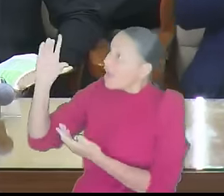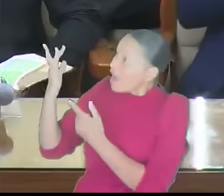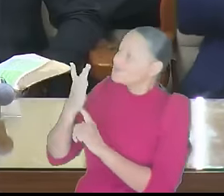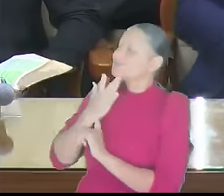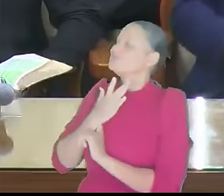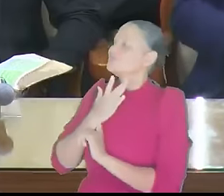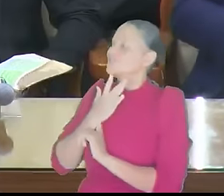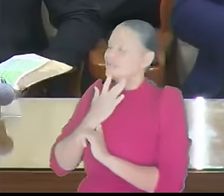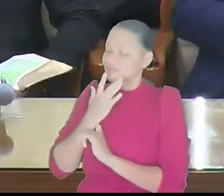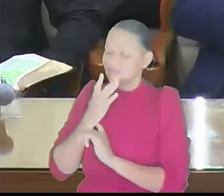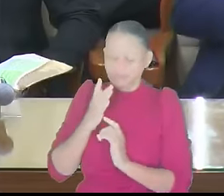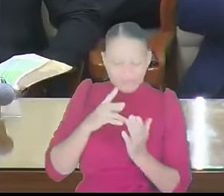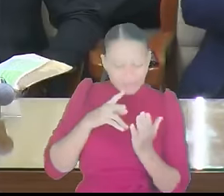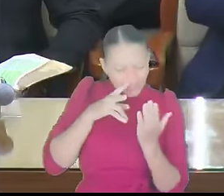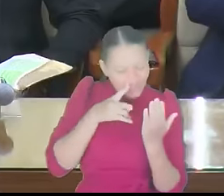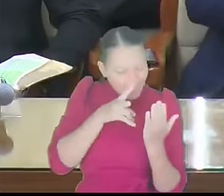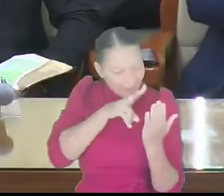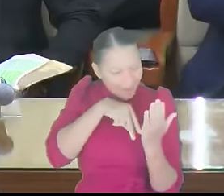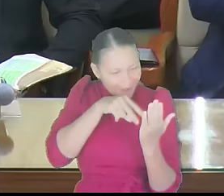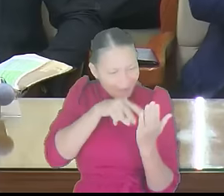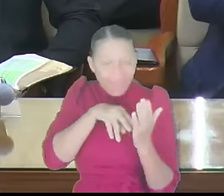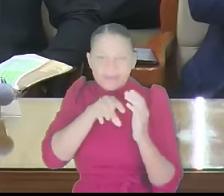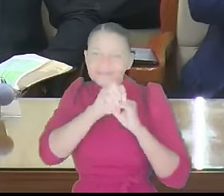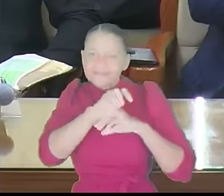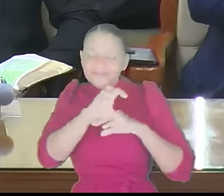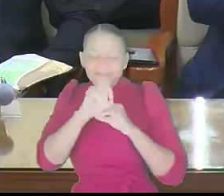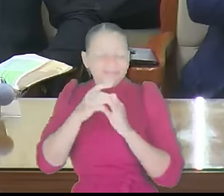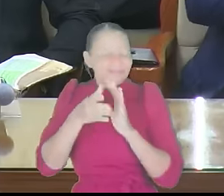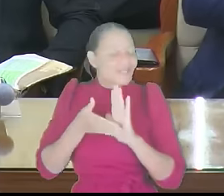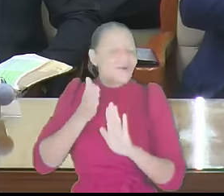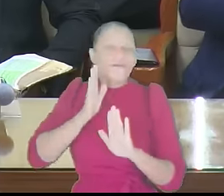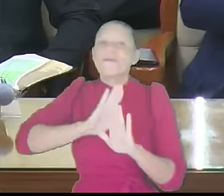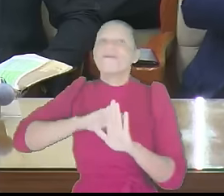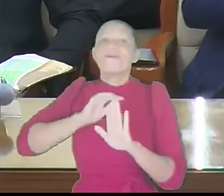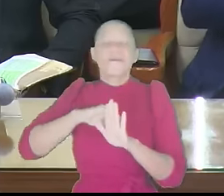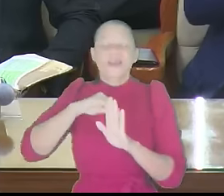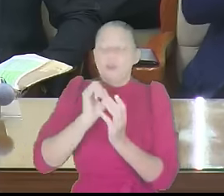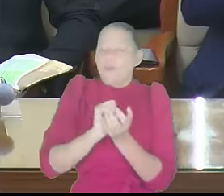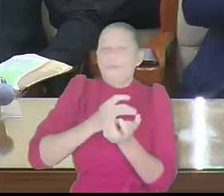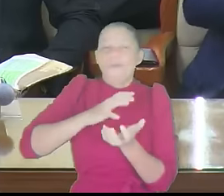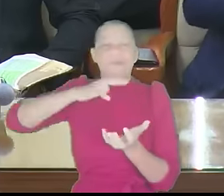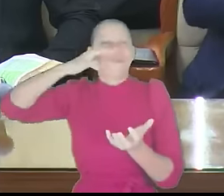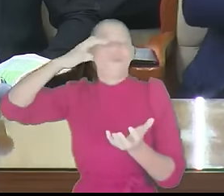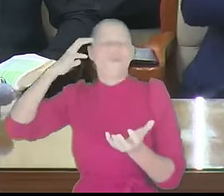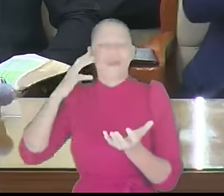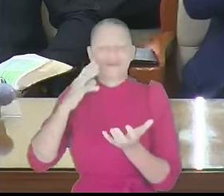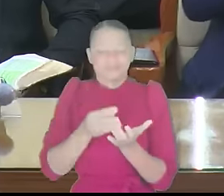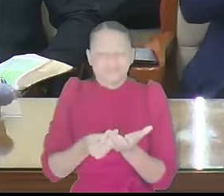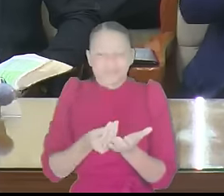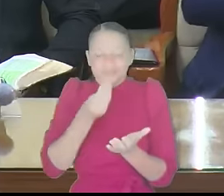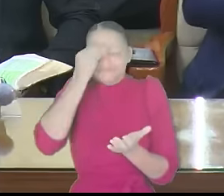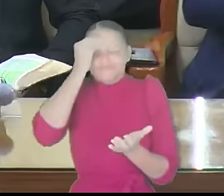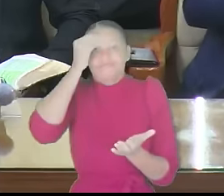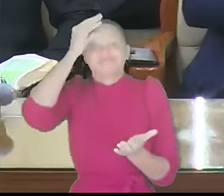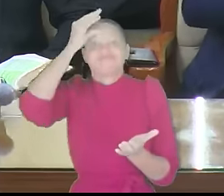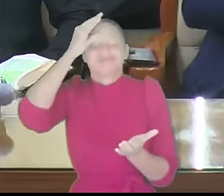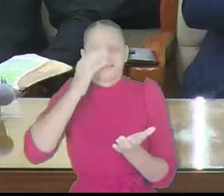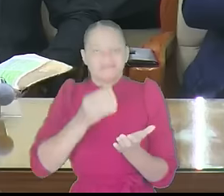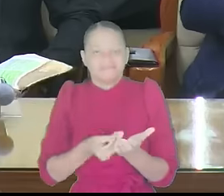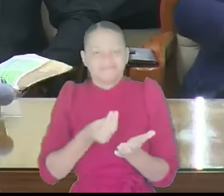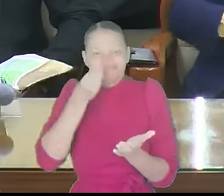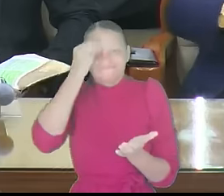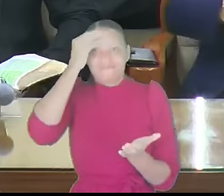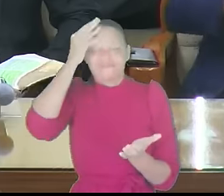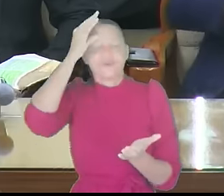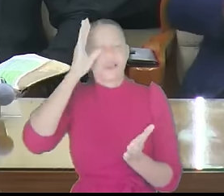tesouros. Queremos descobrir mais riquezas de Cristo. O livro de Cantares não é um livro